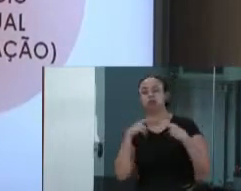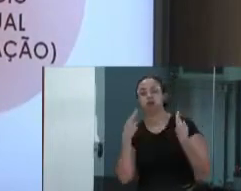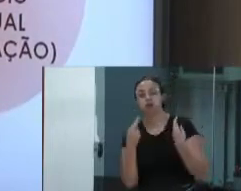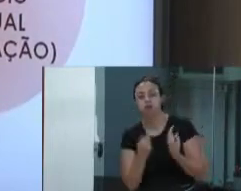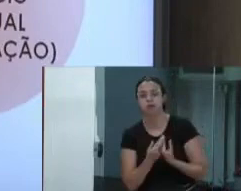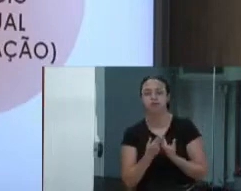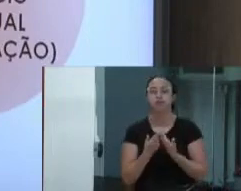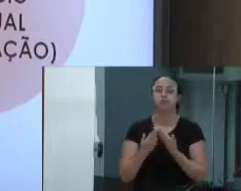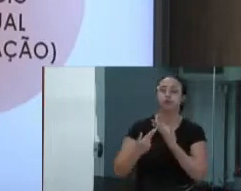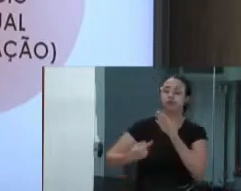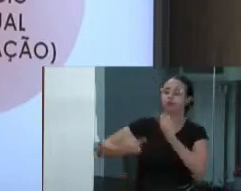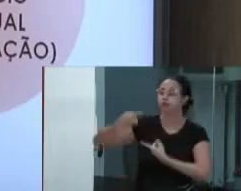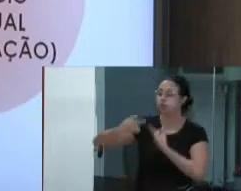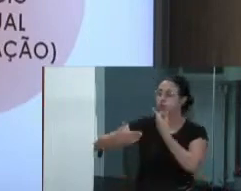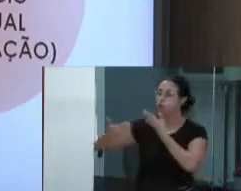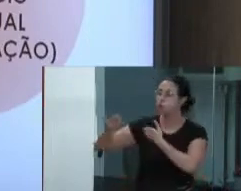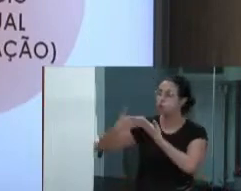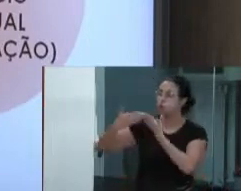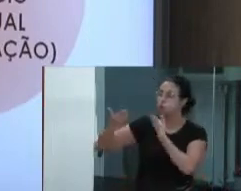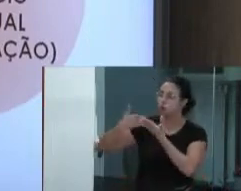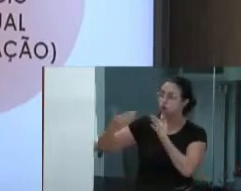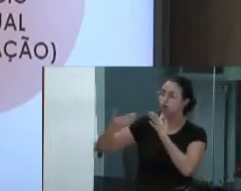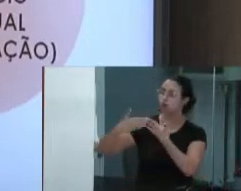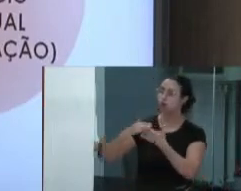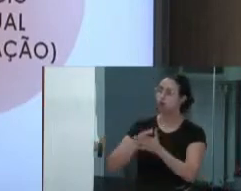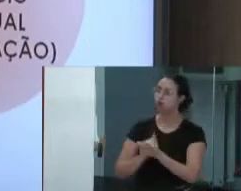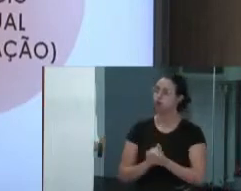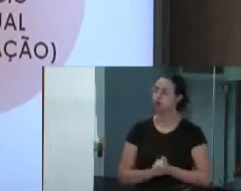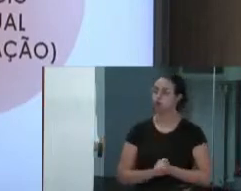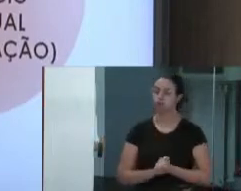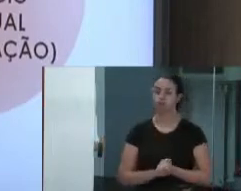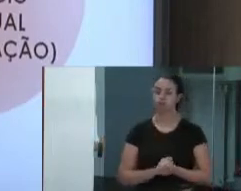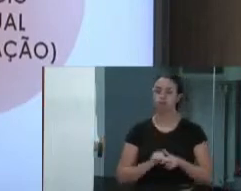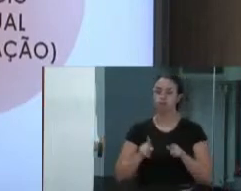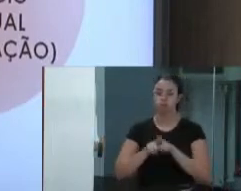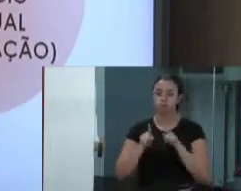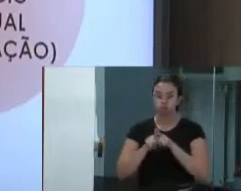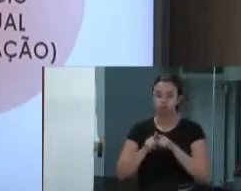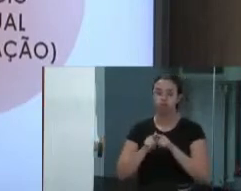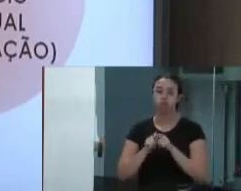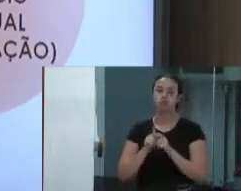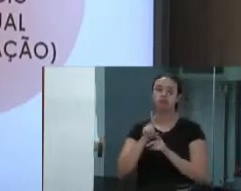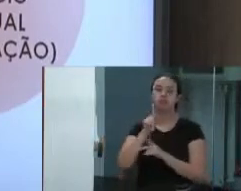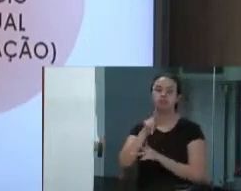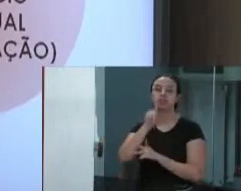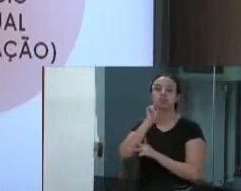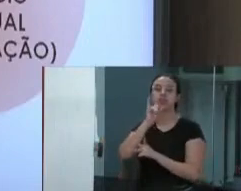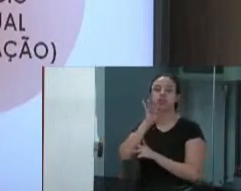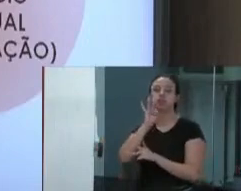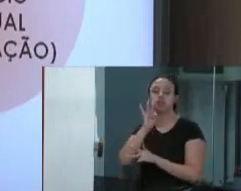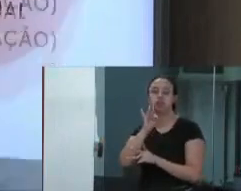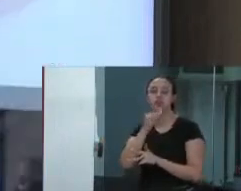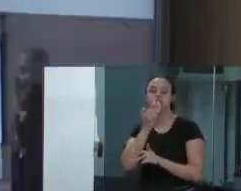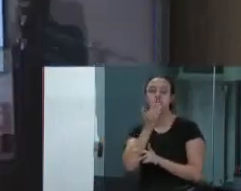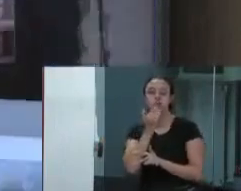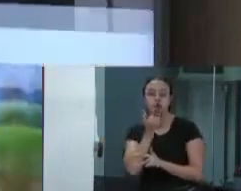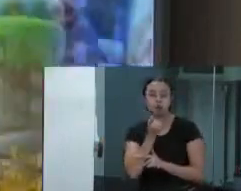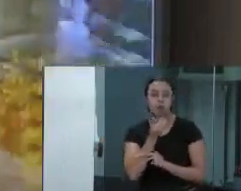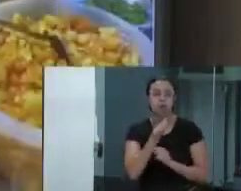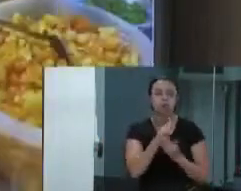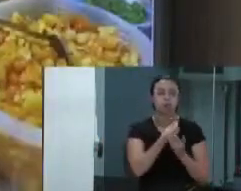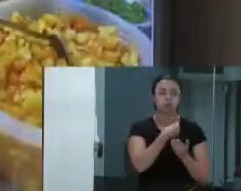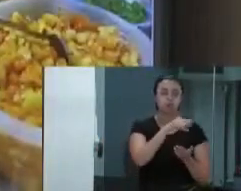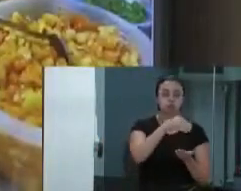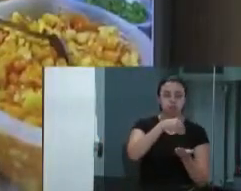as concessões de benefício eventual, né, e aí entra também as concessões de kit de alimentação pelos serviços de